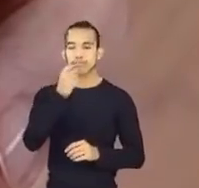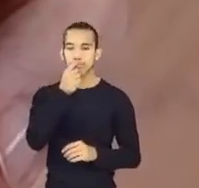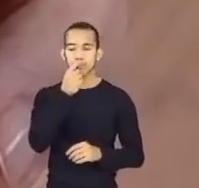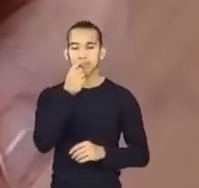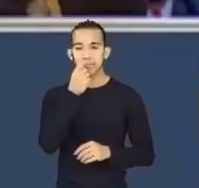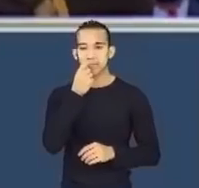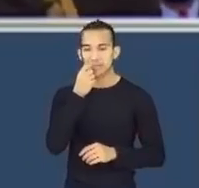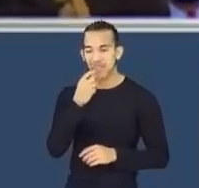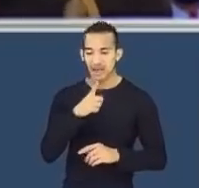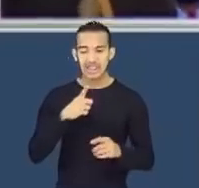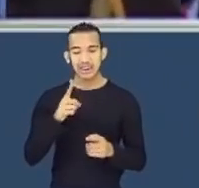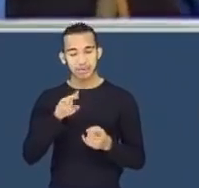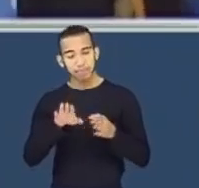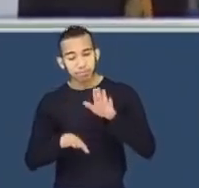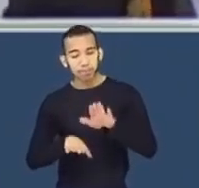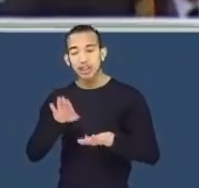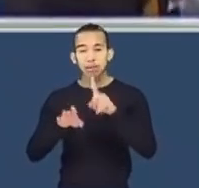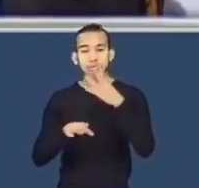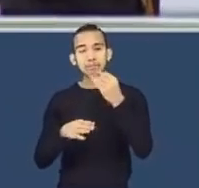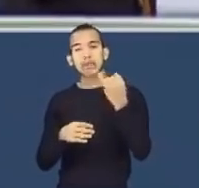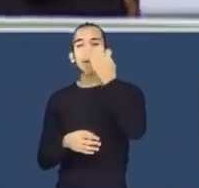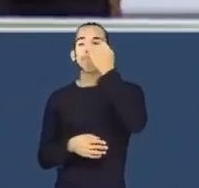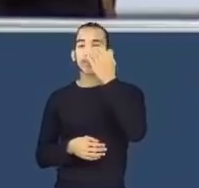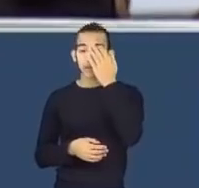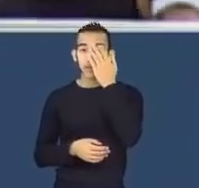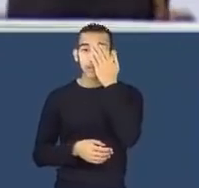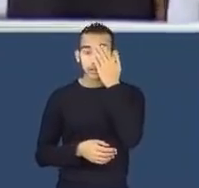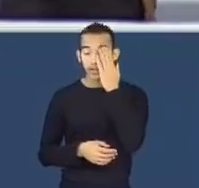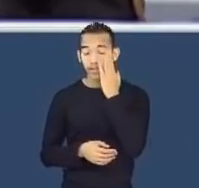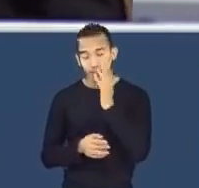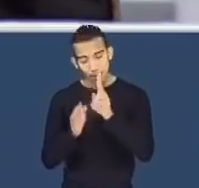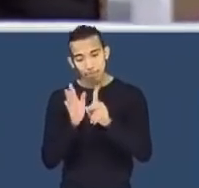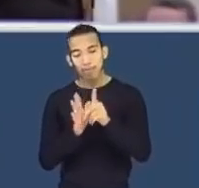um passo importante na fabricação do odre,